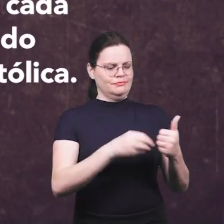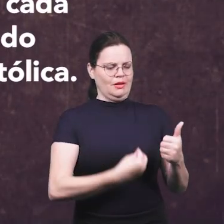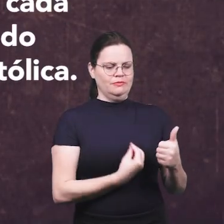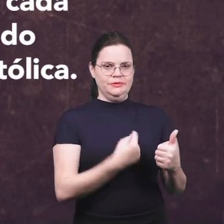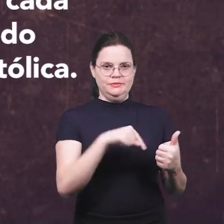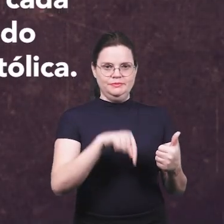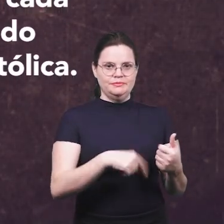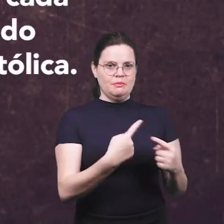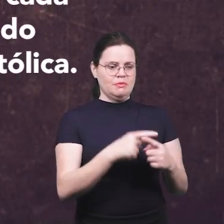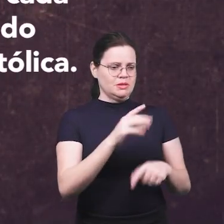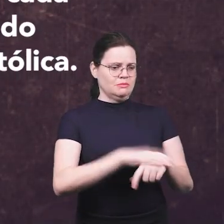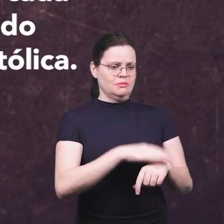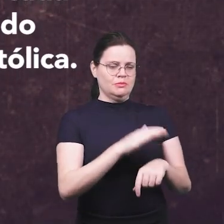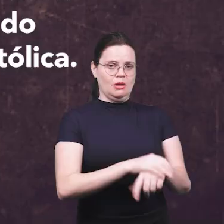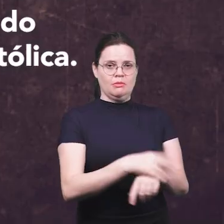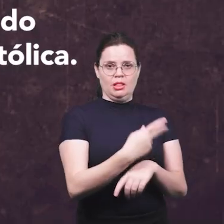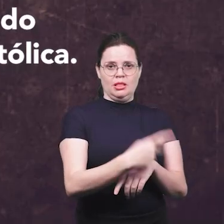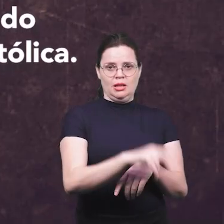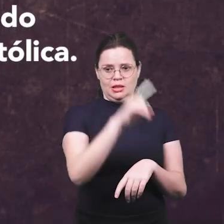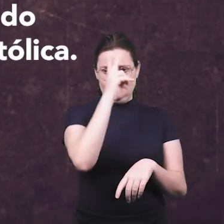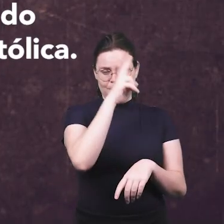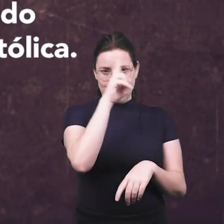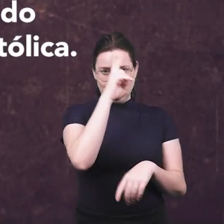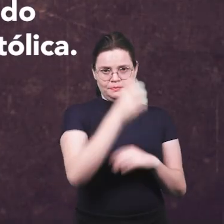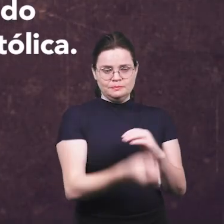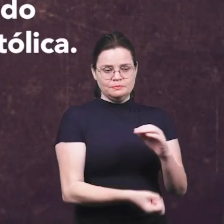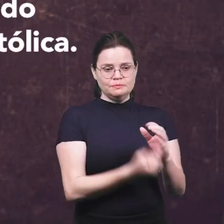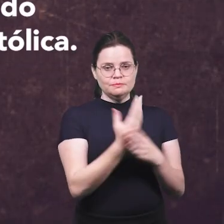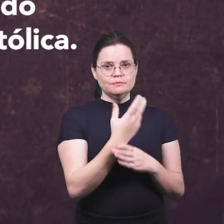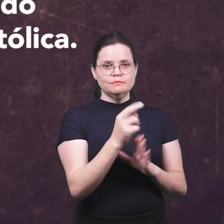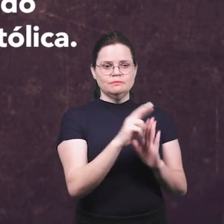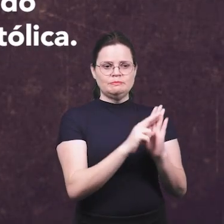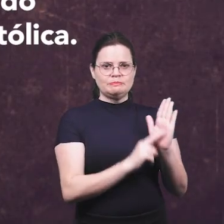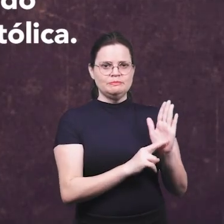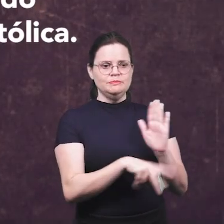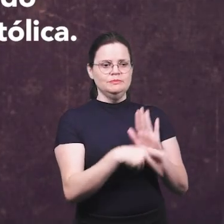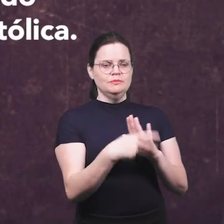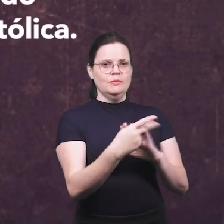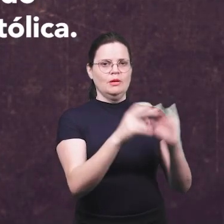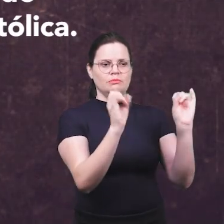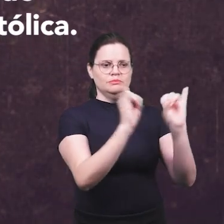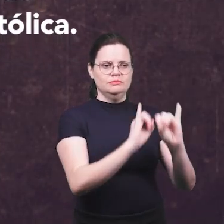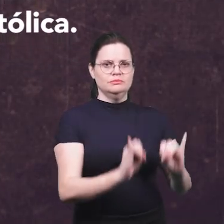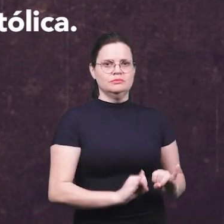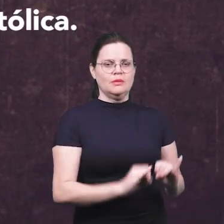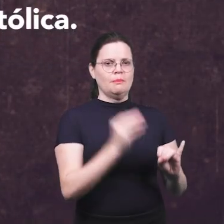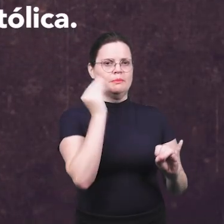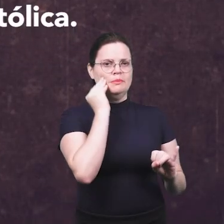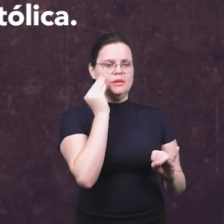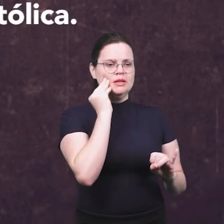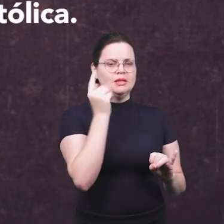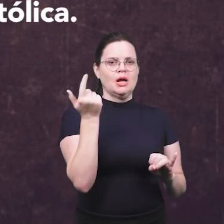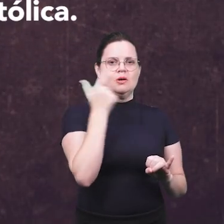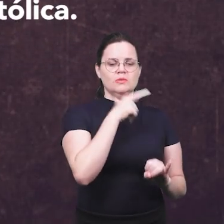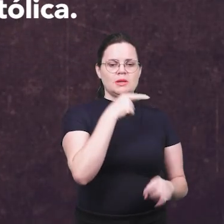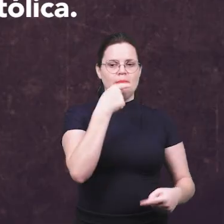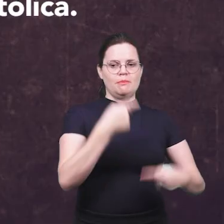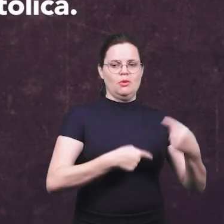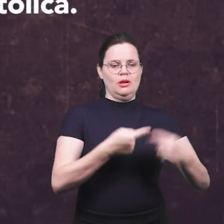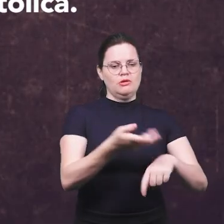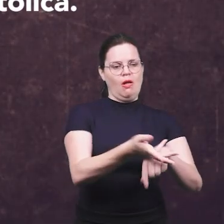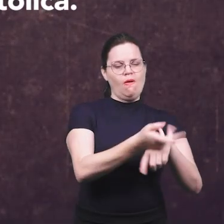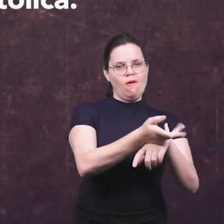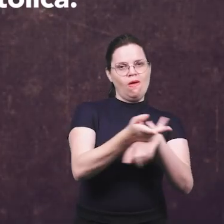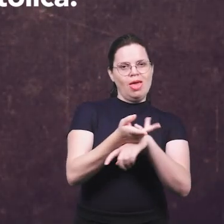baseado em sua própria história, construída com ritos religiosos e pagãos na luta por conquistas políticas e